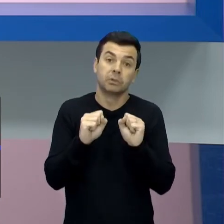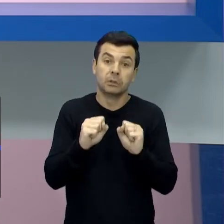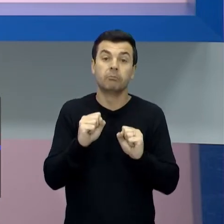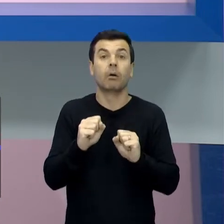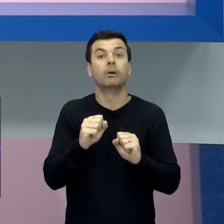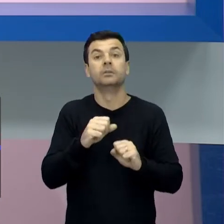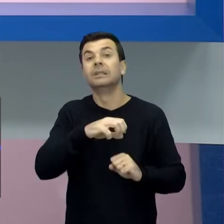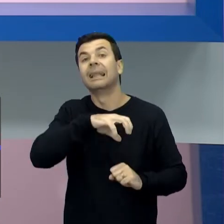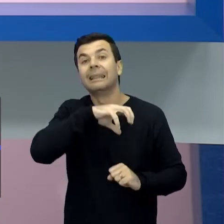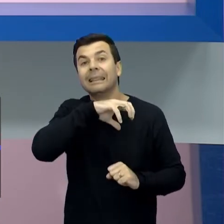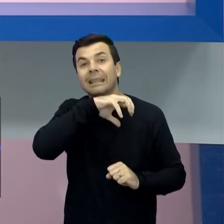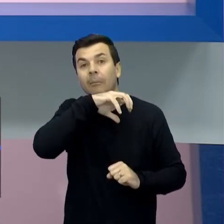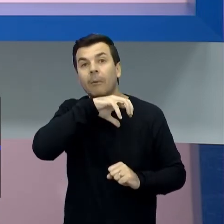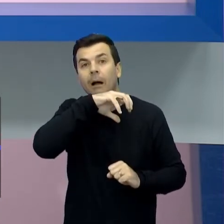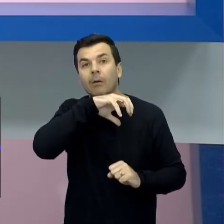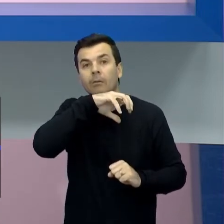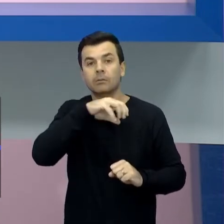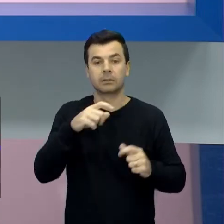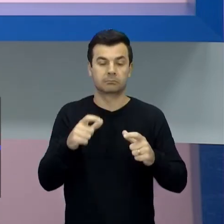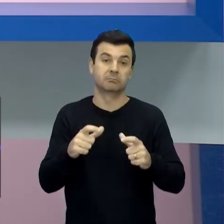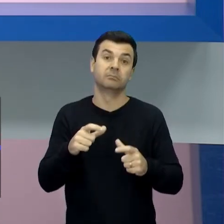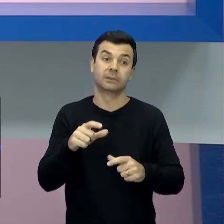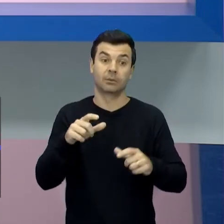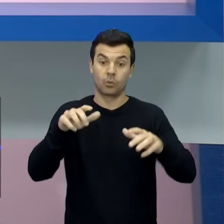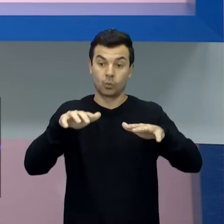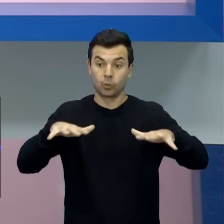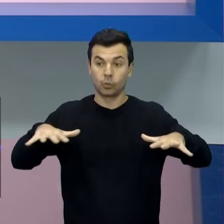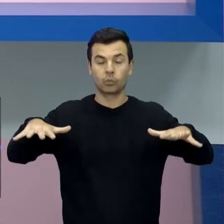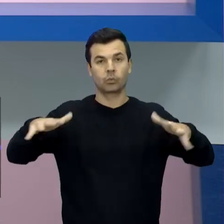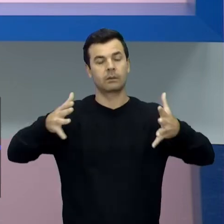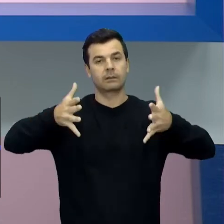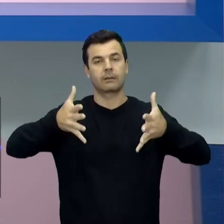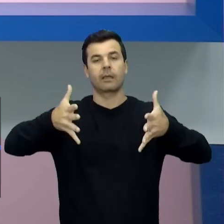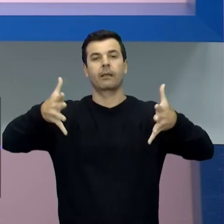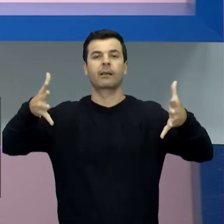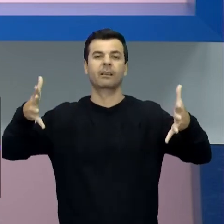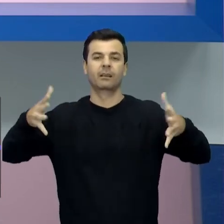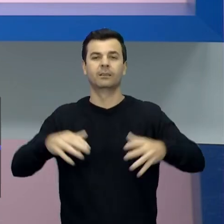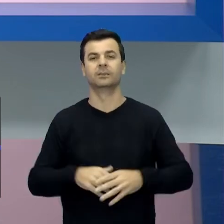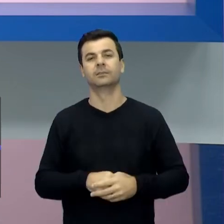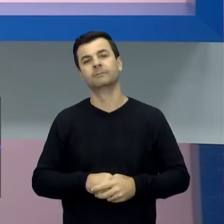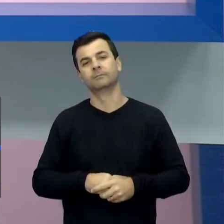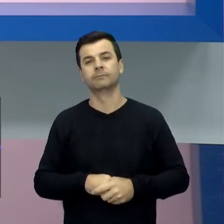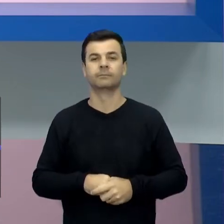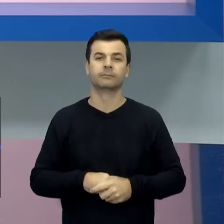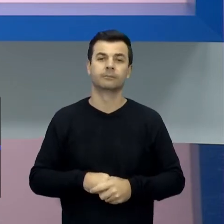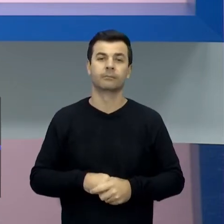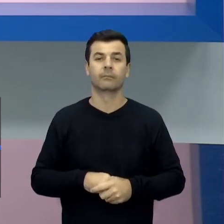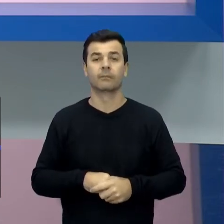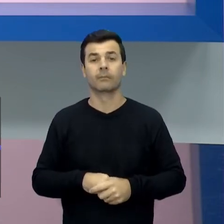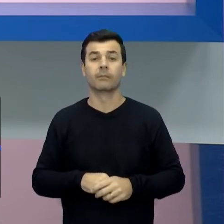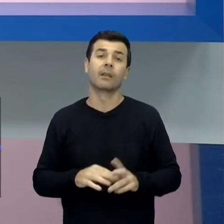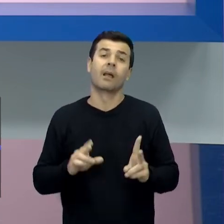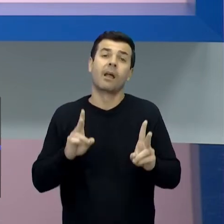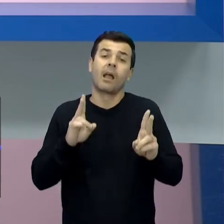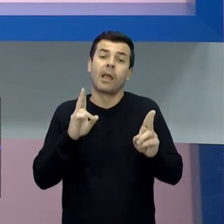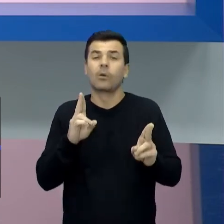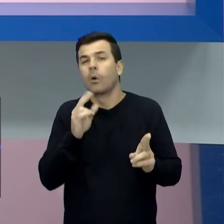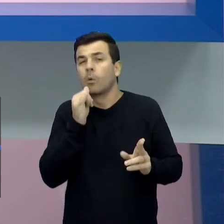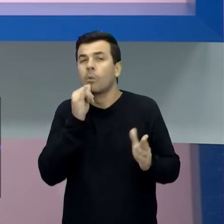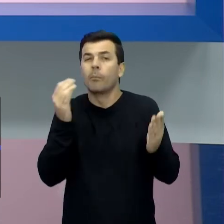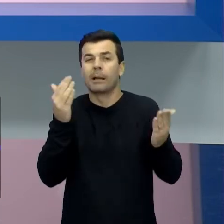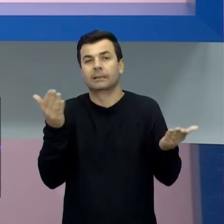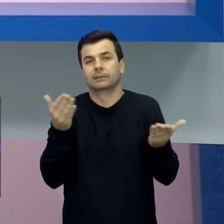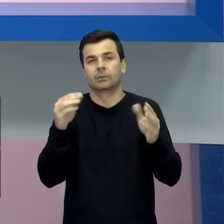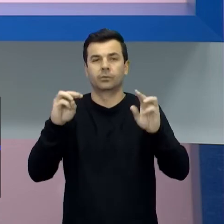jardim zoológico, tá? Então era um espaço bem interessante, bem grande, tá? É como se fosse entre aspas, um protótipo do que seria um museu hoje,